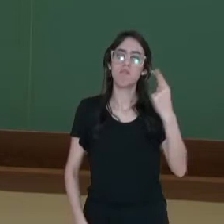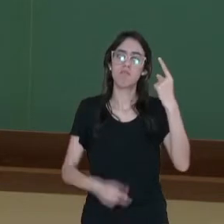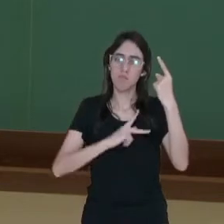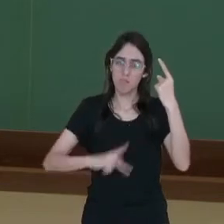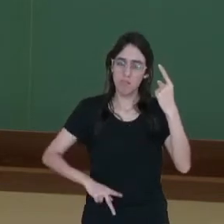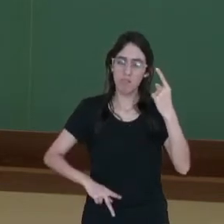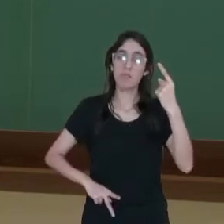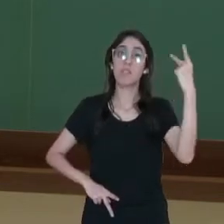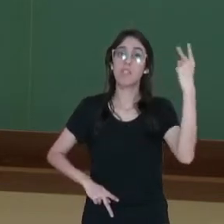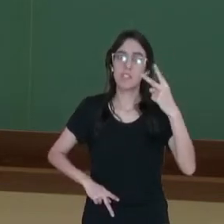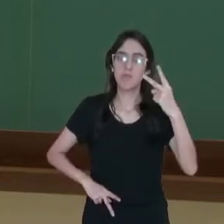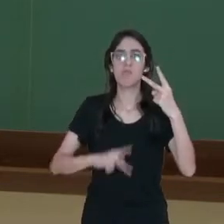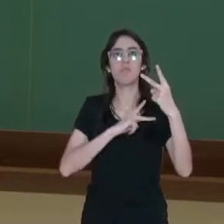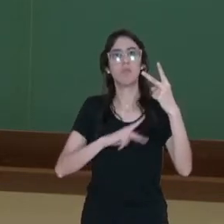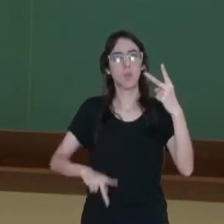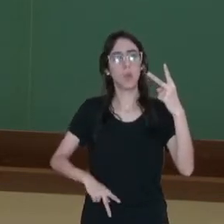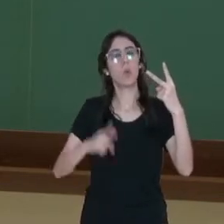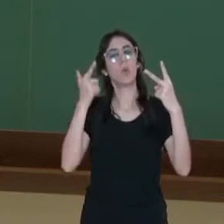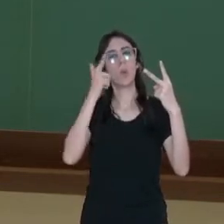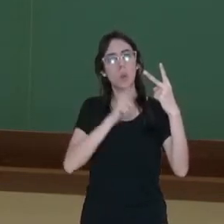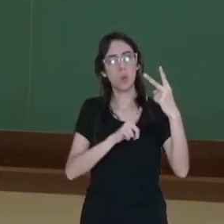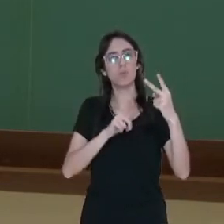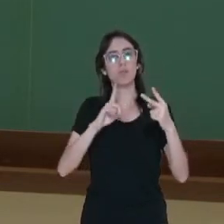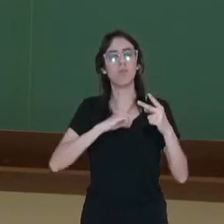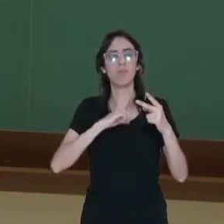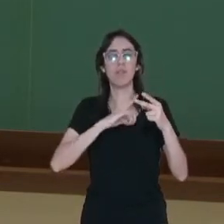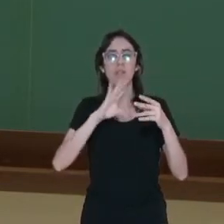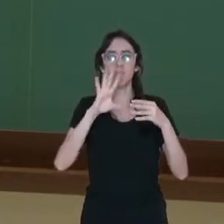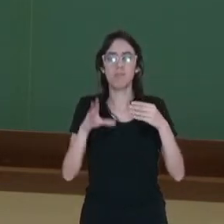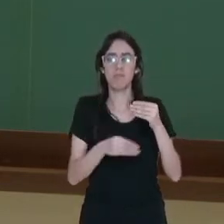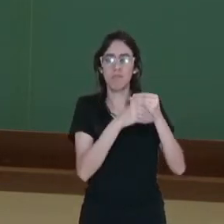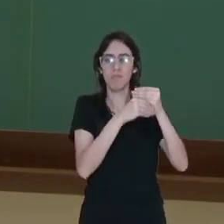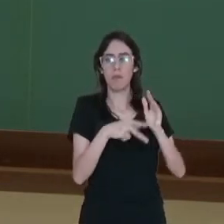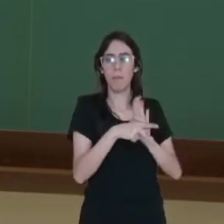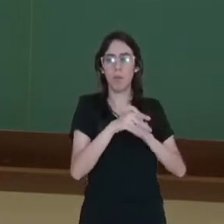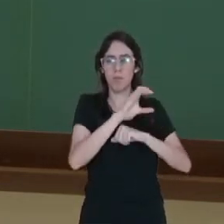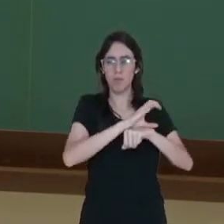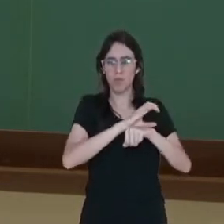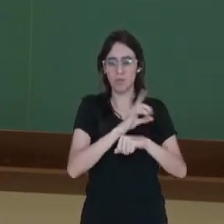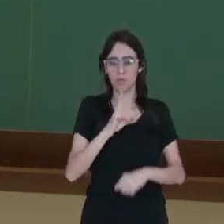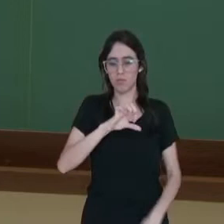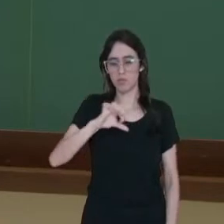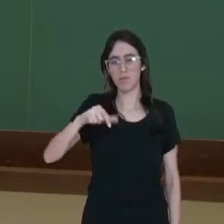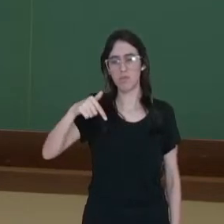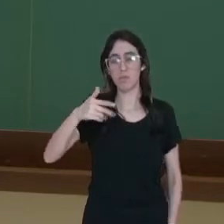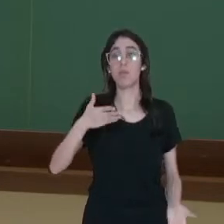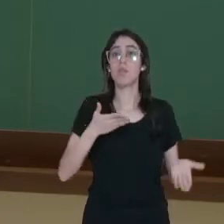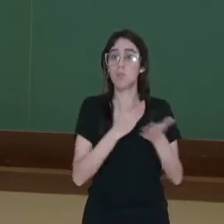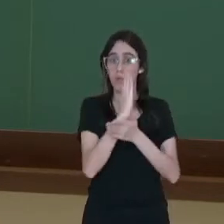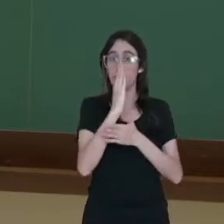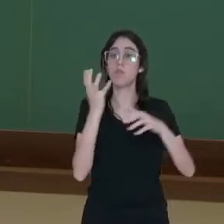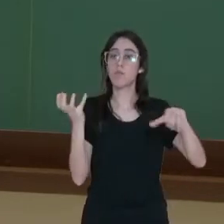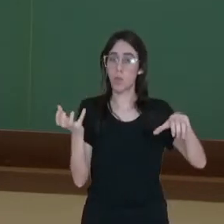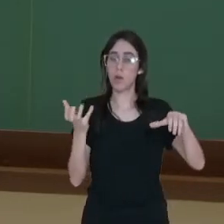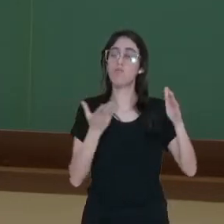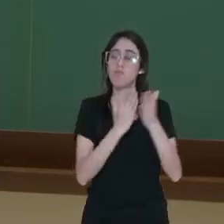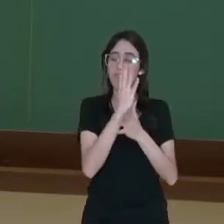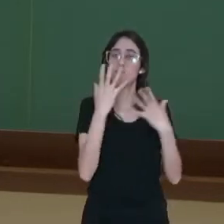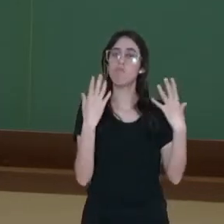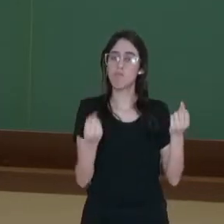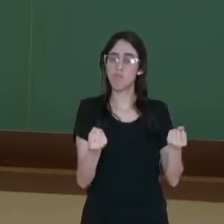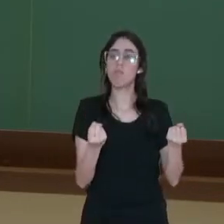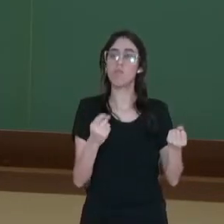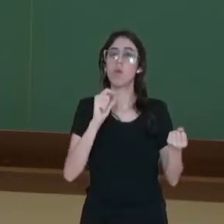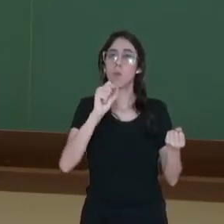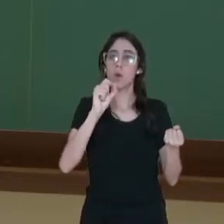Brasil, graças a uma emenda constitucional de 1997, aprovada pelo Congresso, que permitia